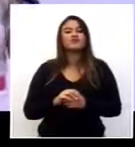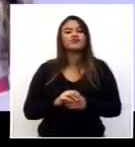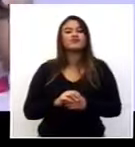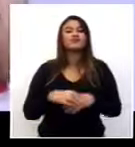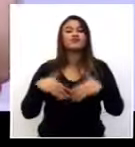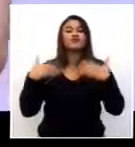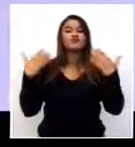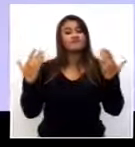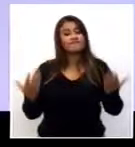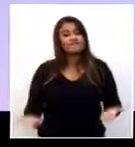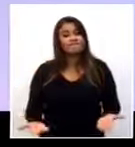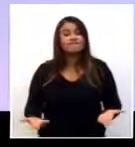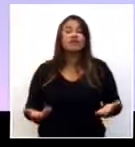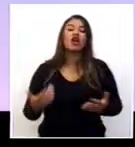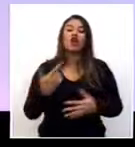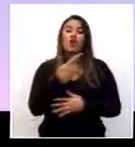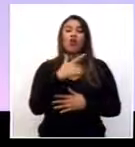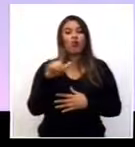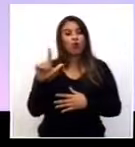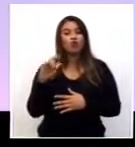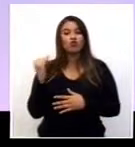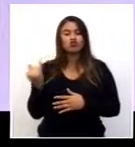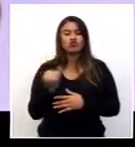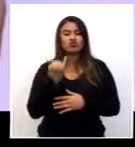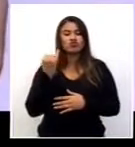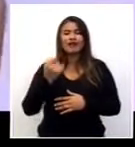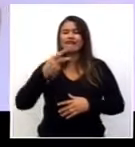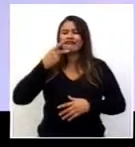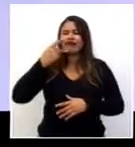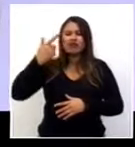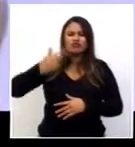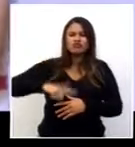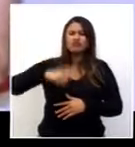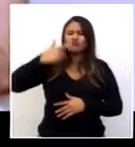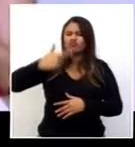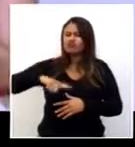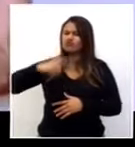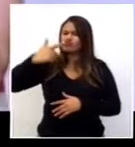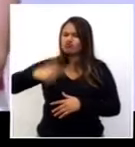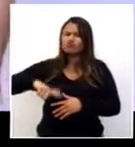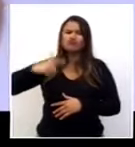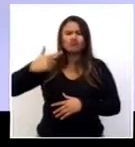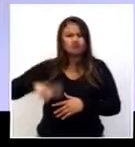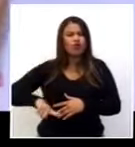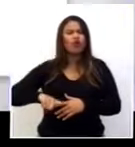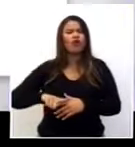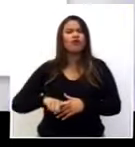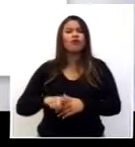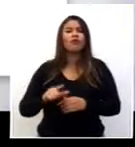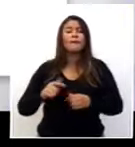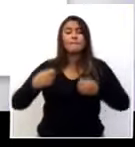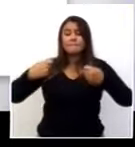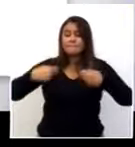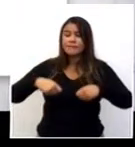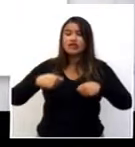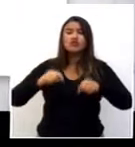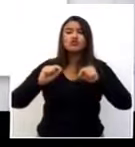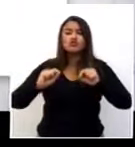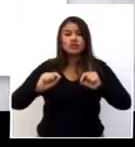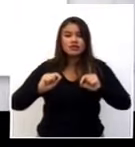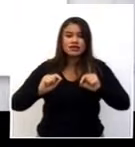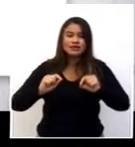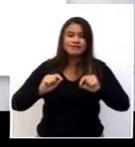fim, gente, essa é outra tecla que eu tenho batido bastante quando converso com educadores. Precisamos repensar